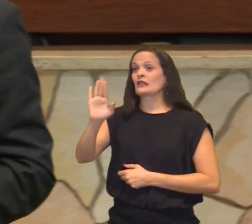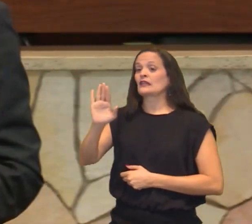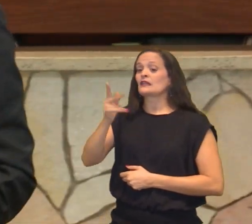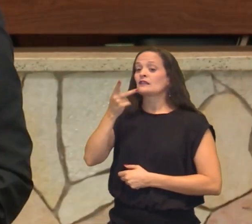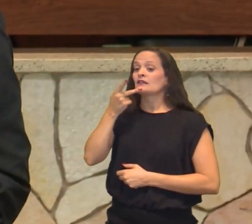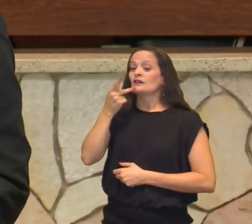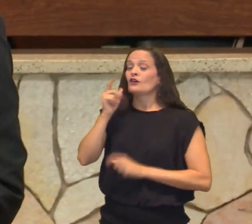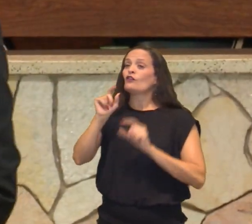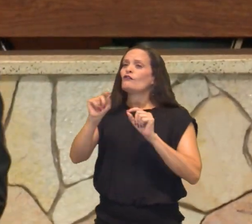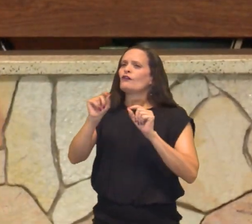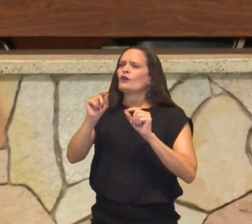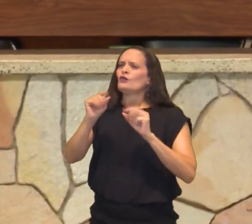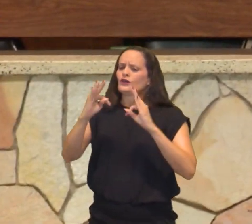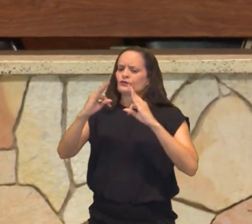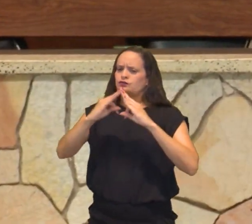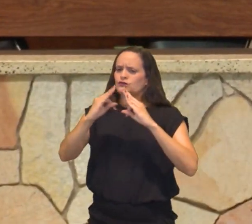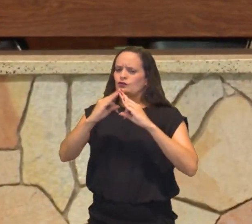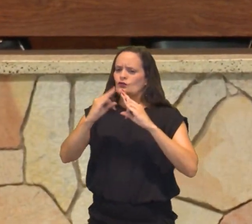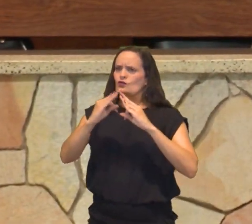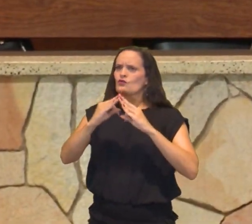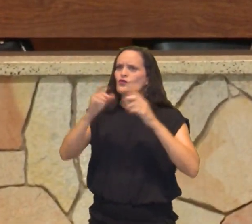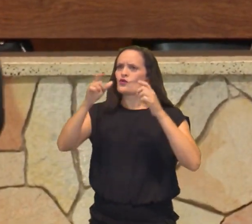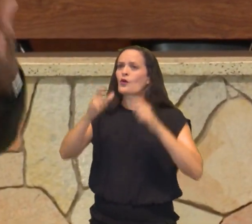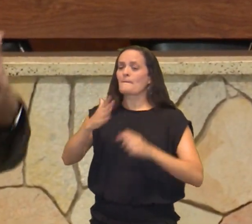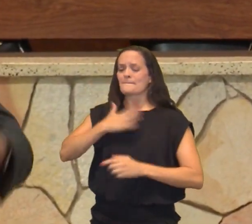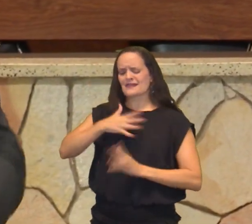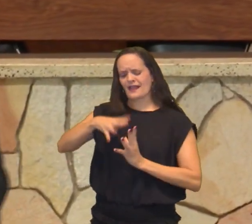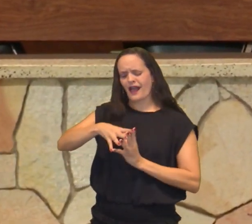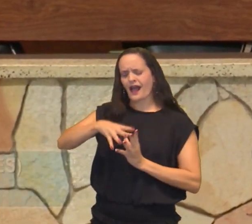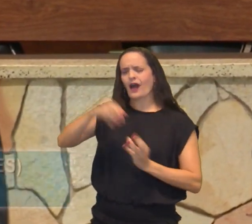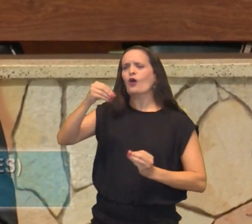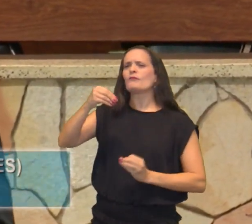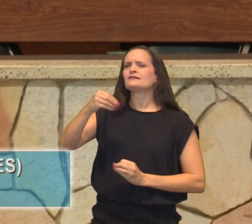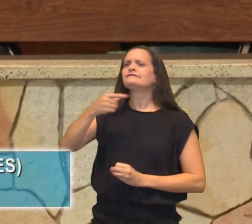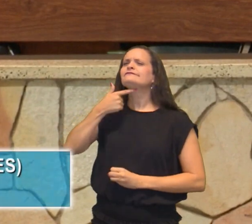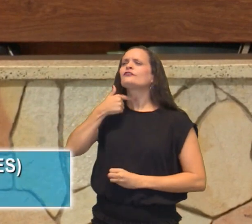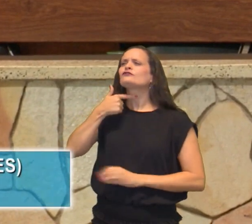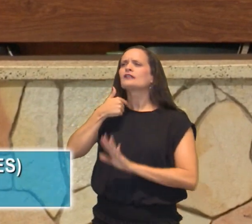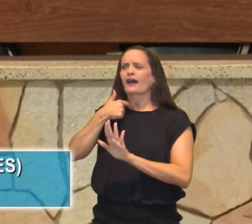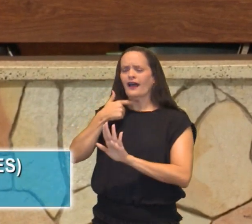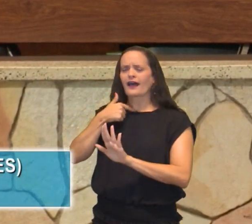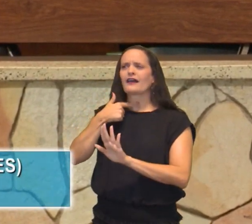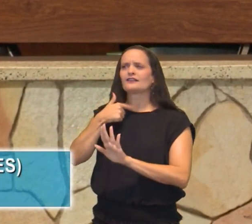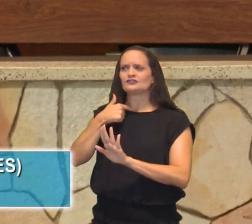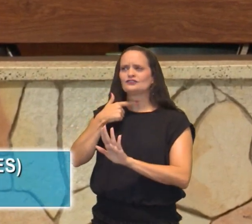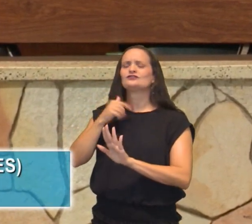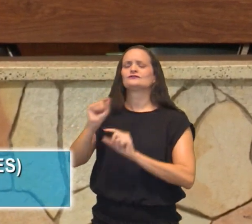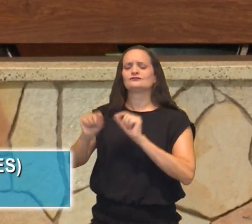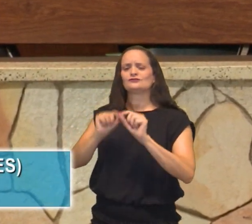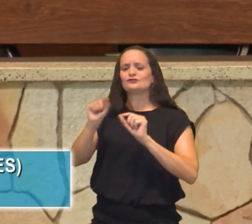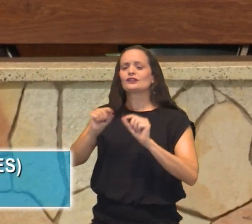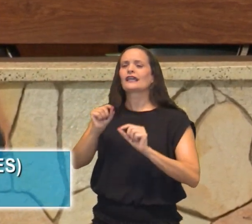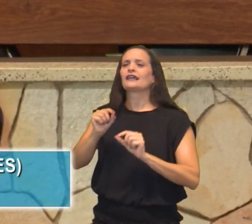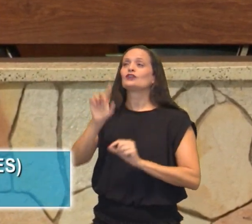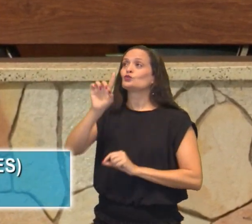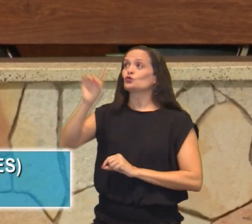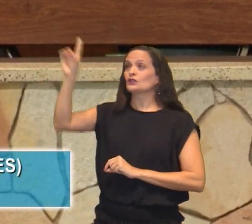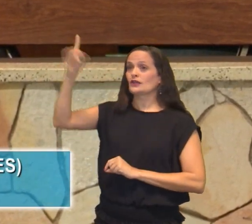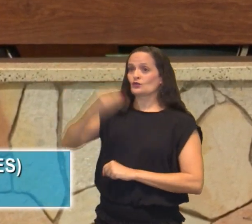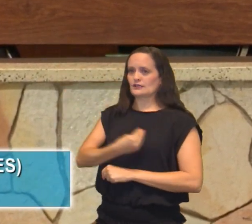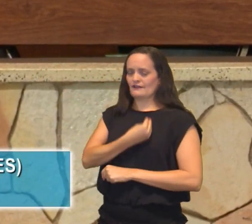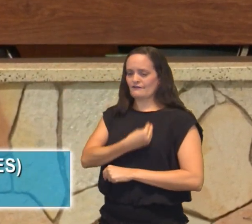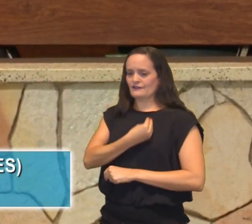teus tabernáculos, Senhor dos exércitos, a minha alma suspira e desfalece pelo Deus vivo. Ele